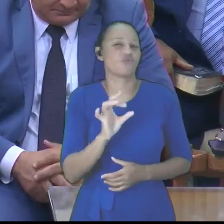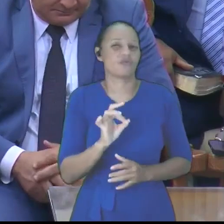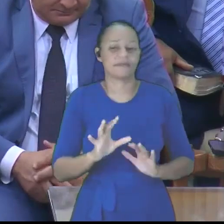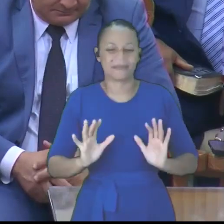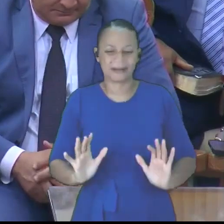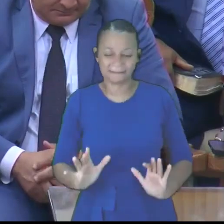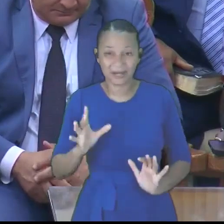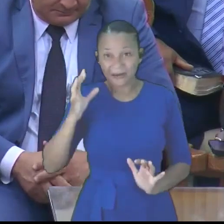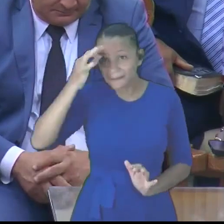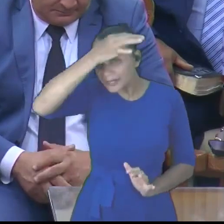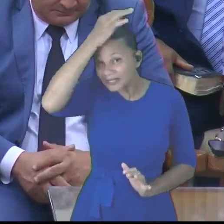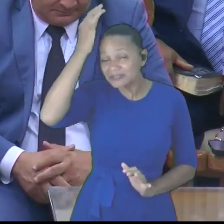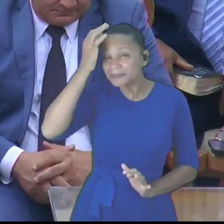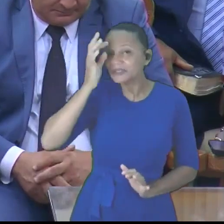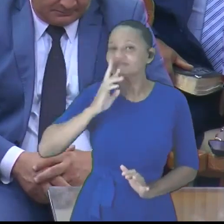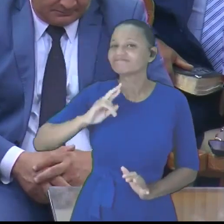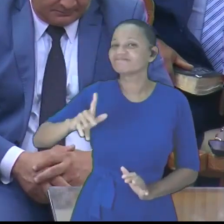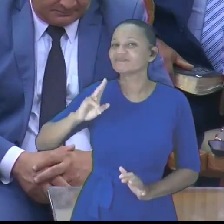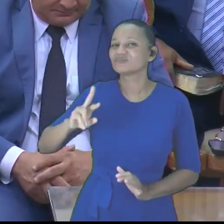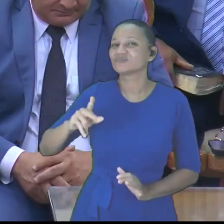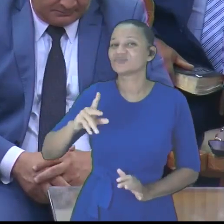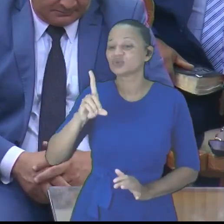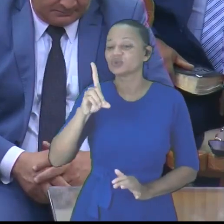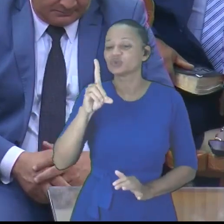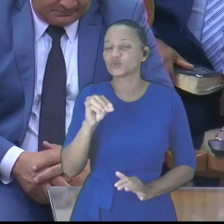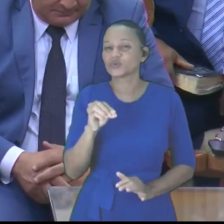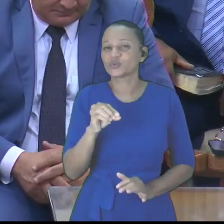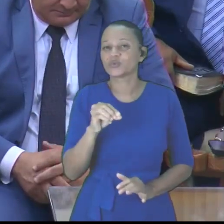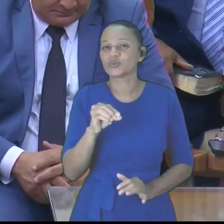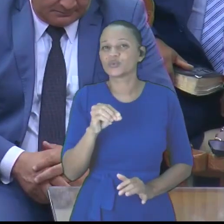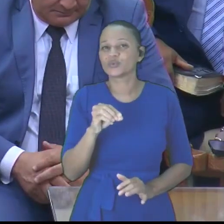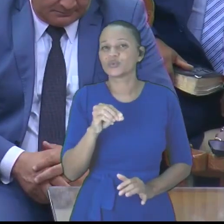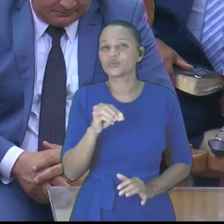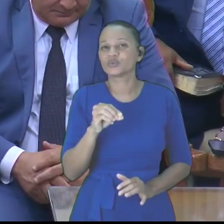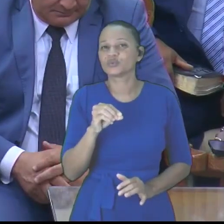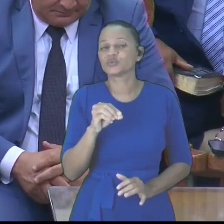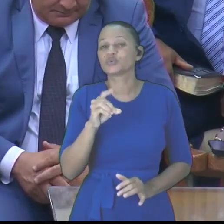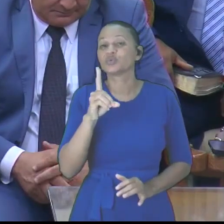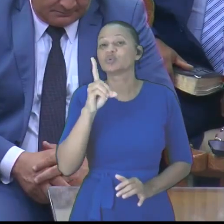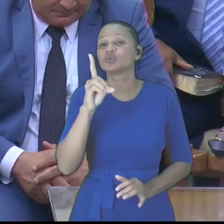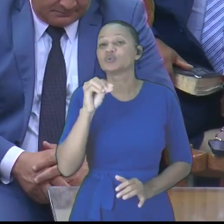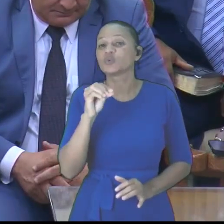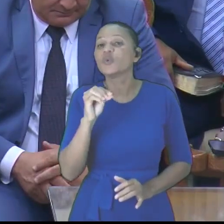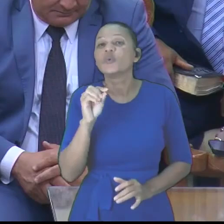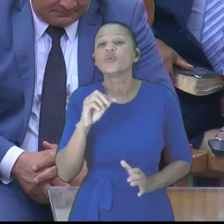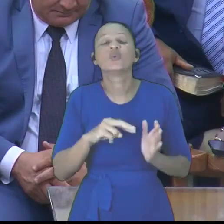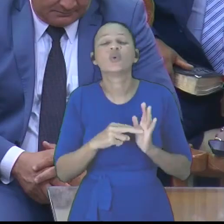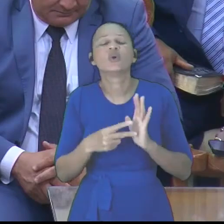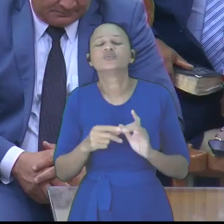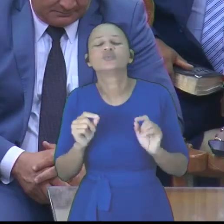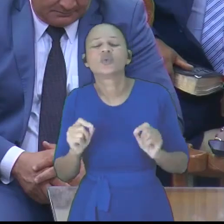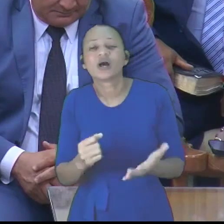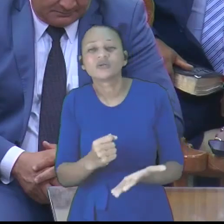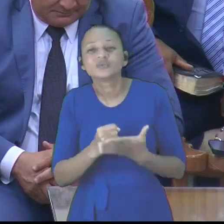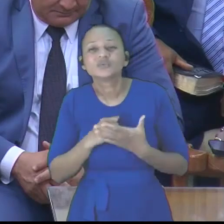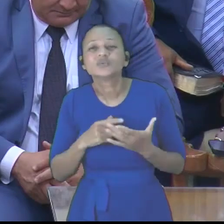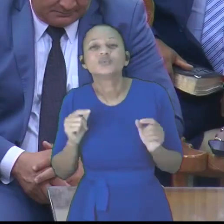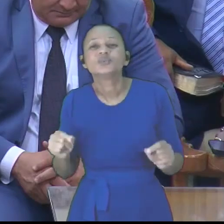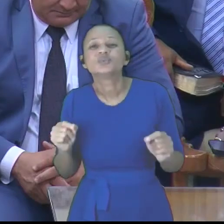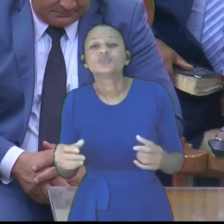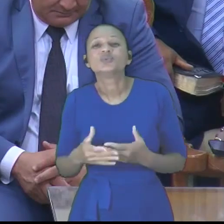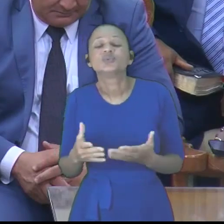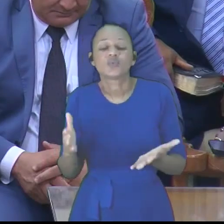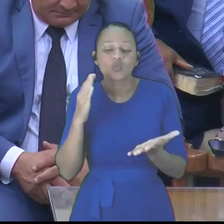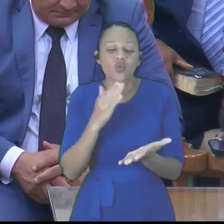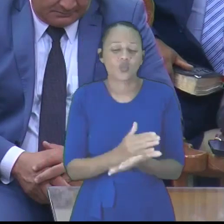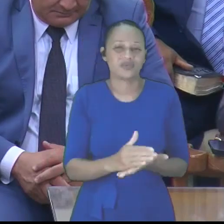ele não disse o Espírito, ele disse dor. Quer dizer que ali foi apenas o quê? Me ajudem. Ali foi apenas o quê?